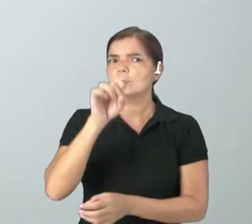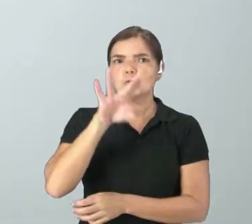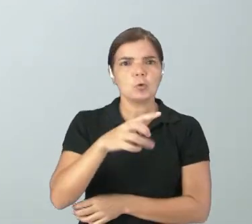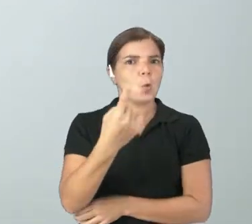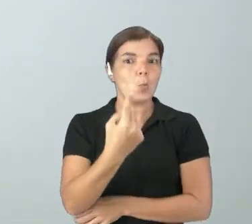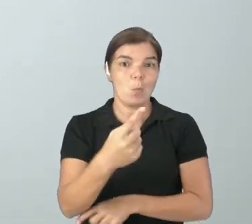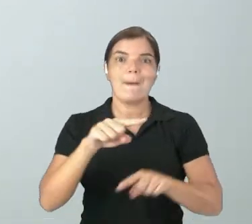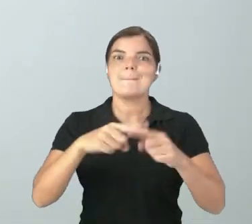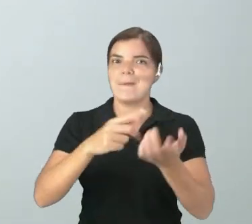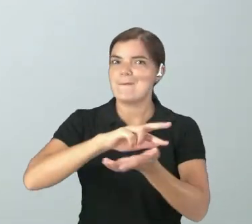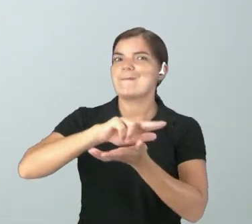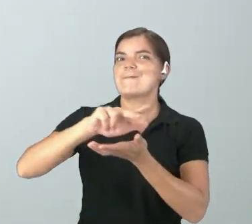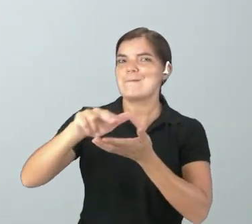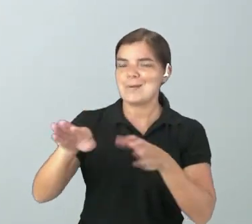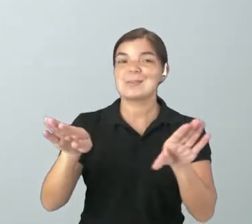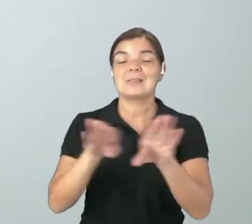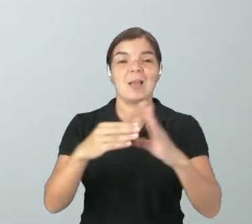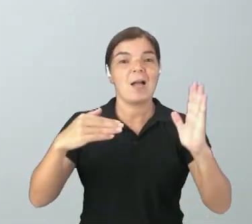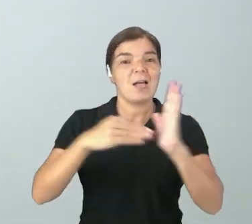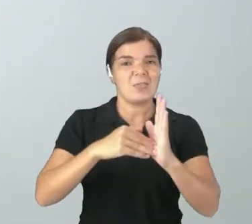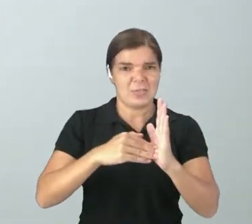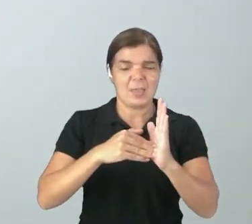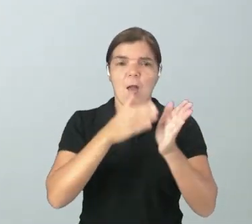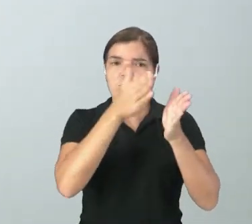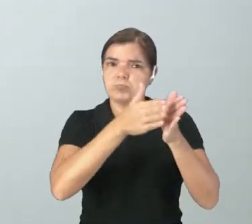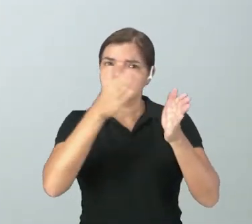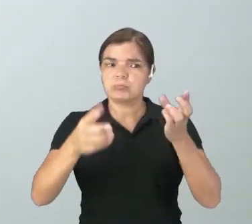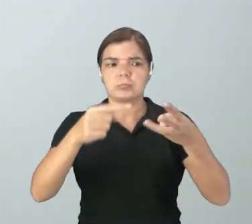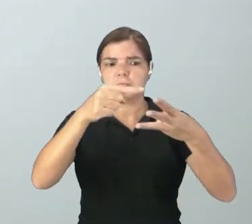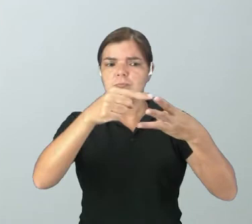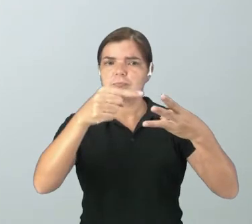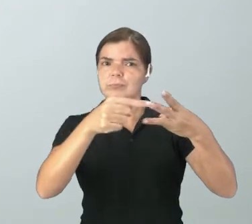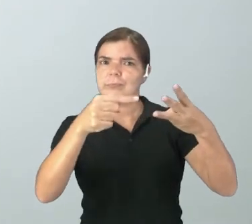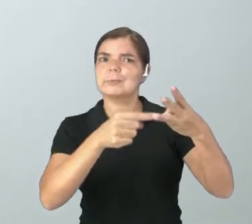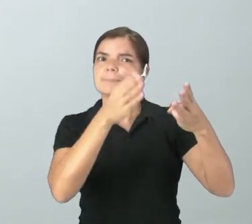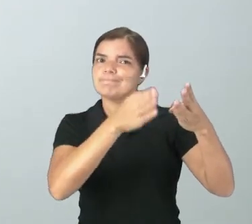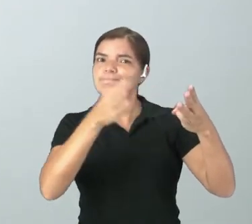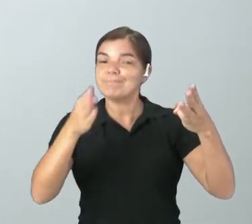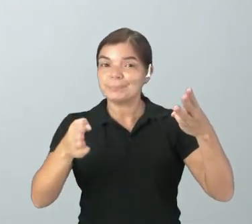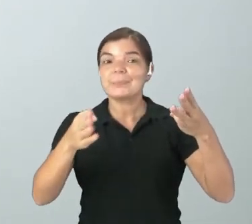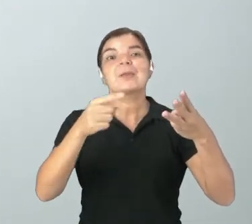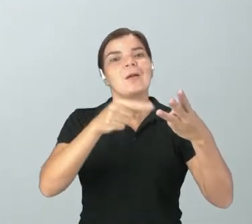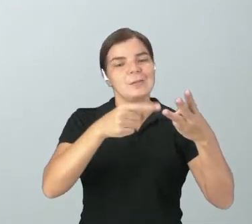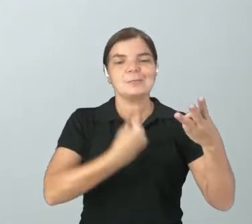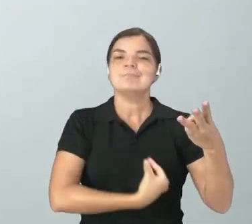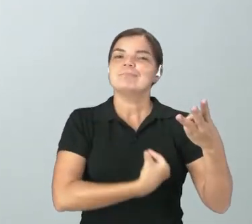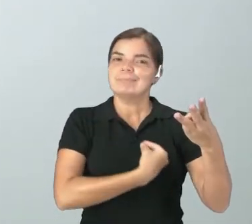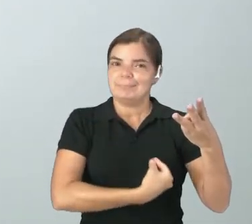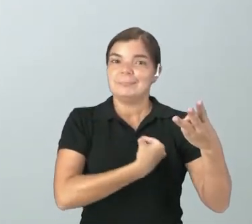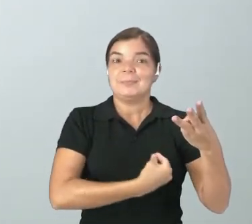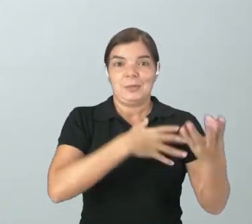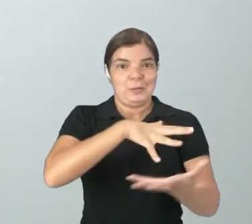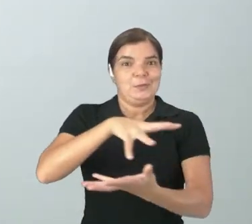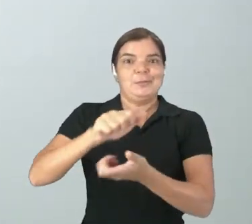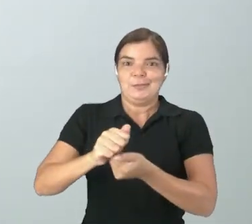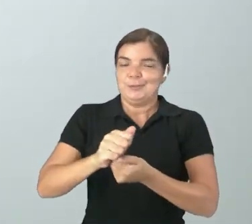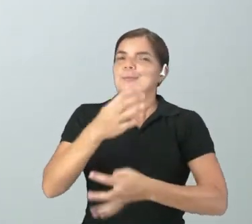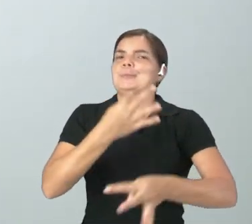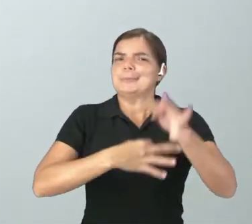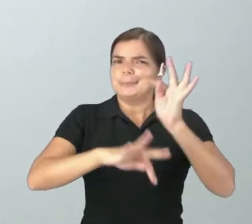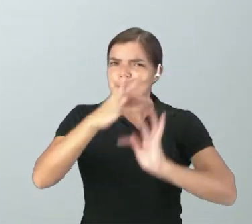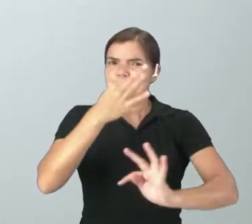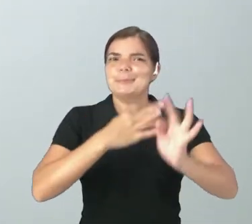só uma Revolução Industrial, tá bom? A gente vai ter até hoje 3 processos de Revolução Industrial e a terceira é a que a gente vive hoje, desse mundo cheio